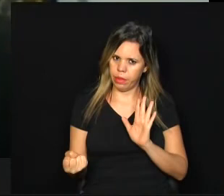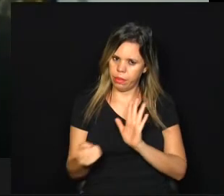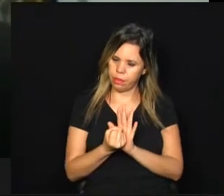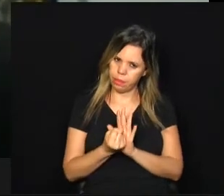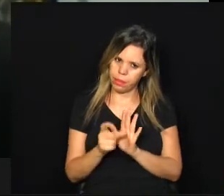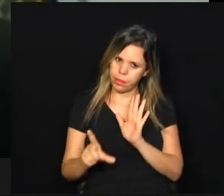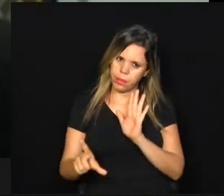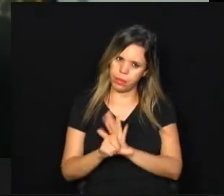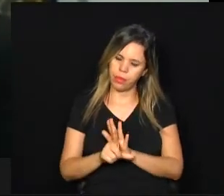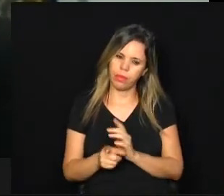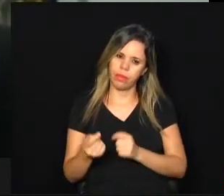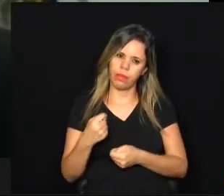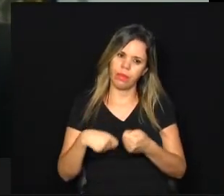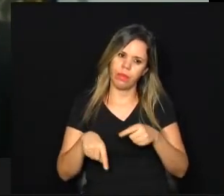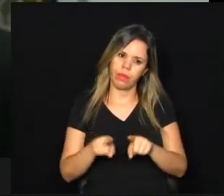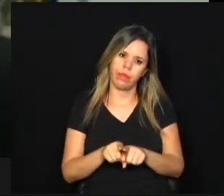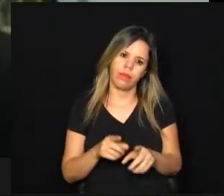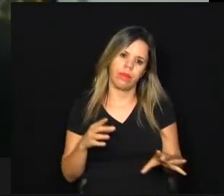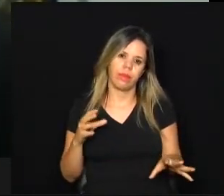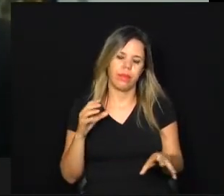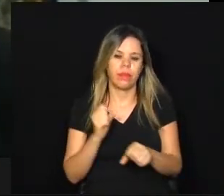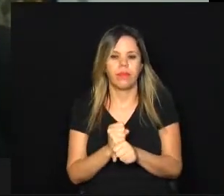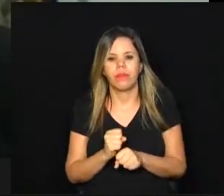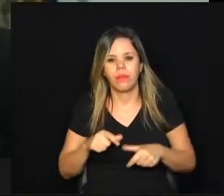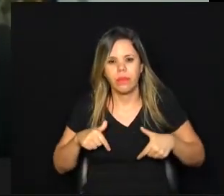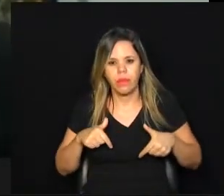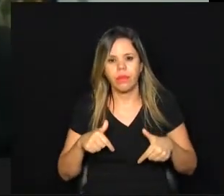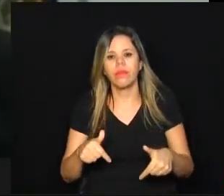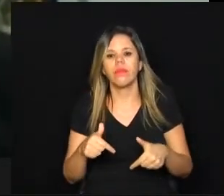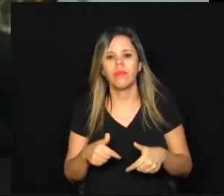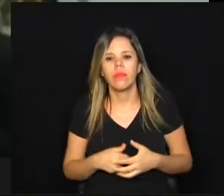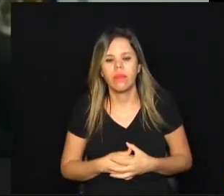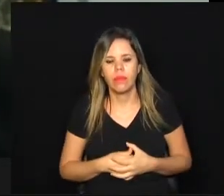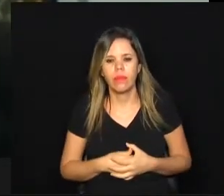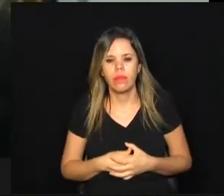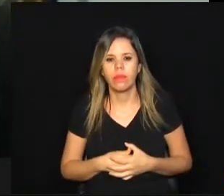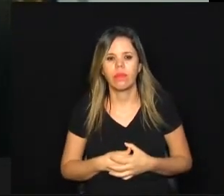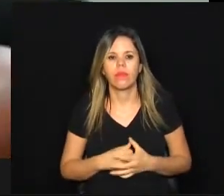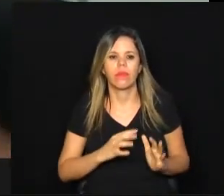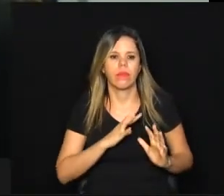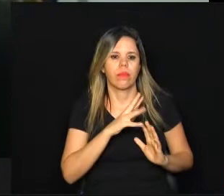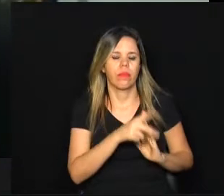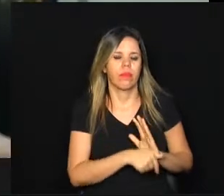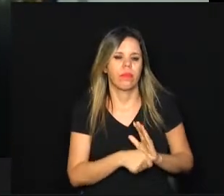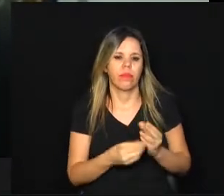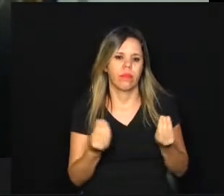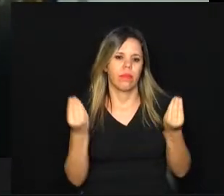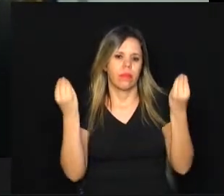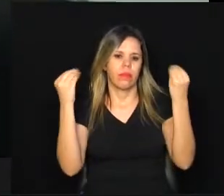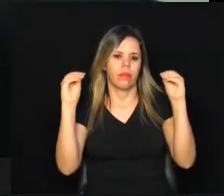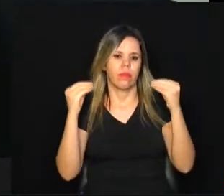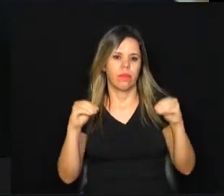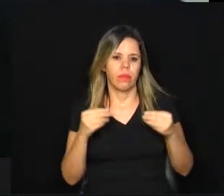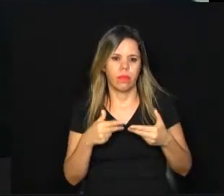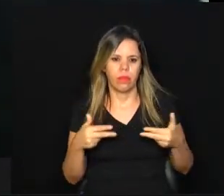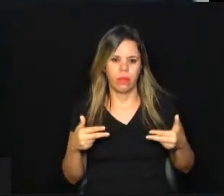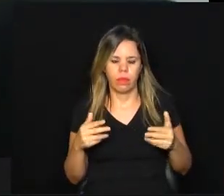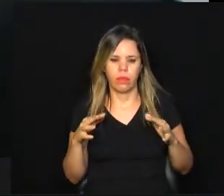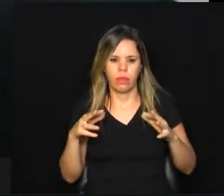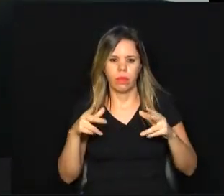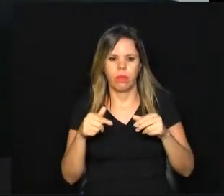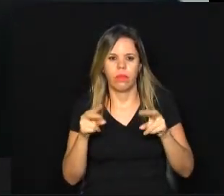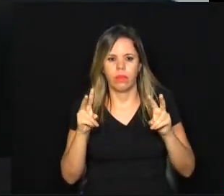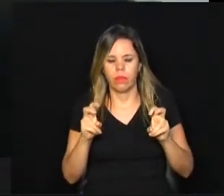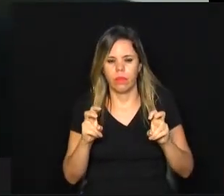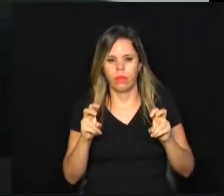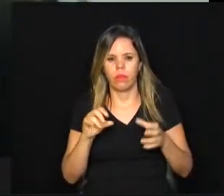do saneamento, somado às legislações dos recursos hídricos e no meio ambiente, colocar tudo isso num tema